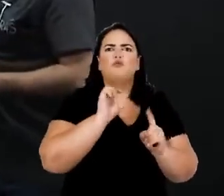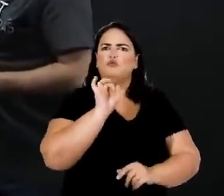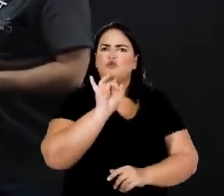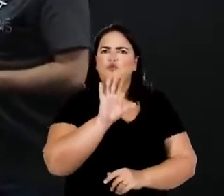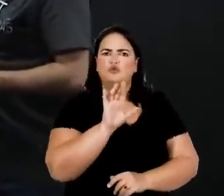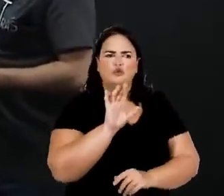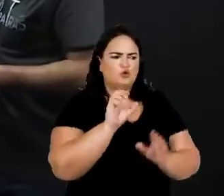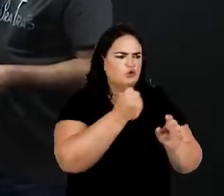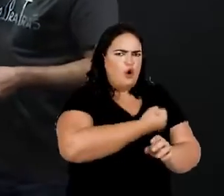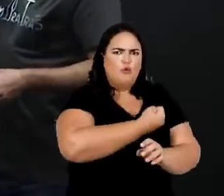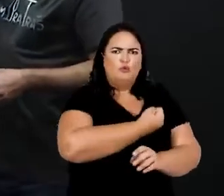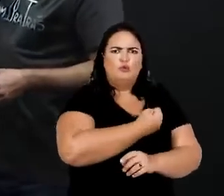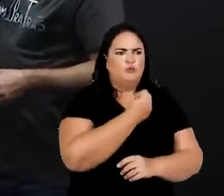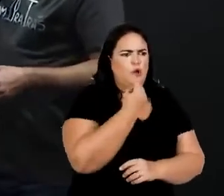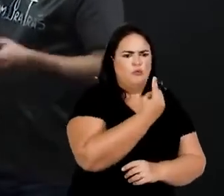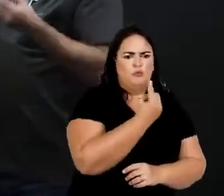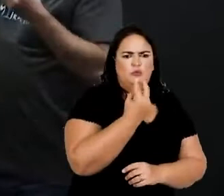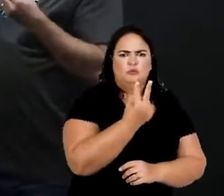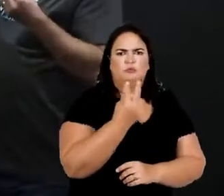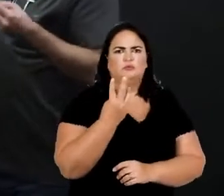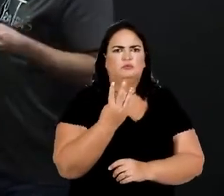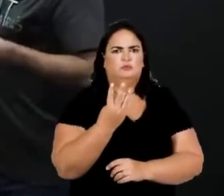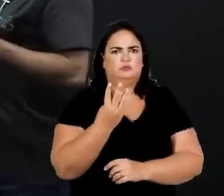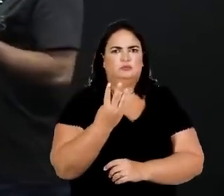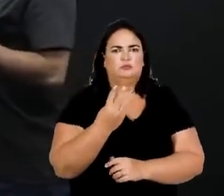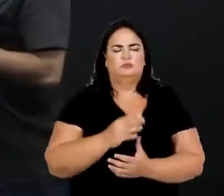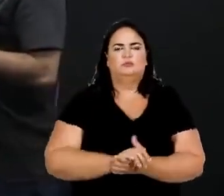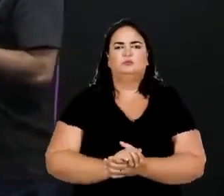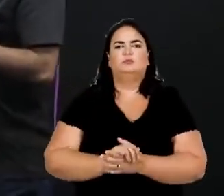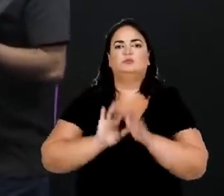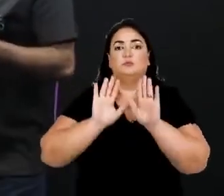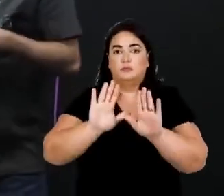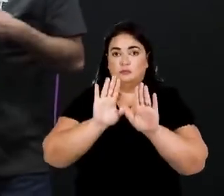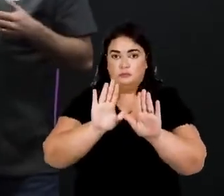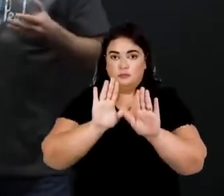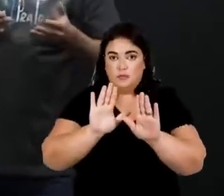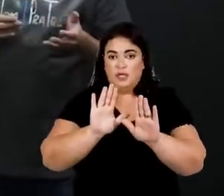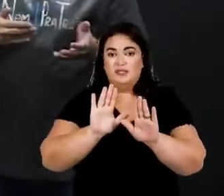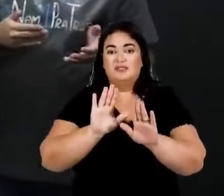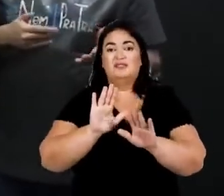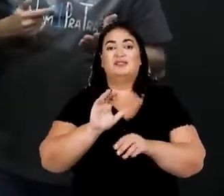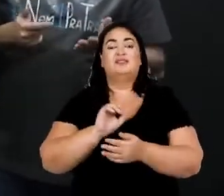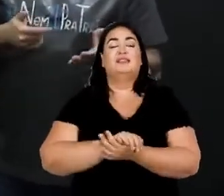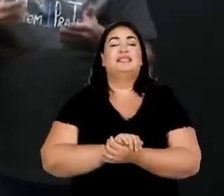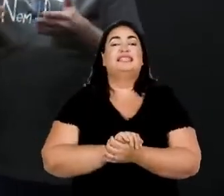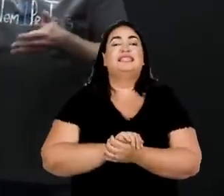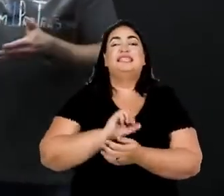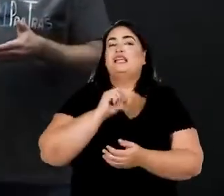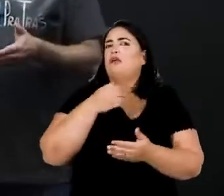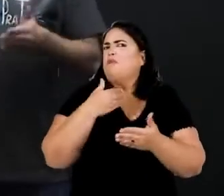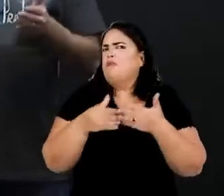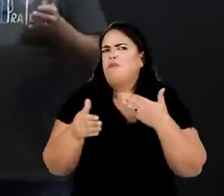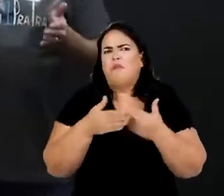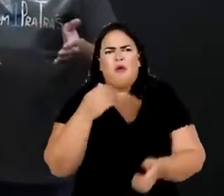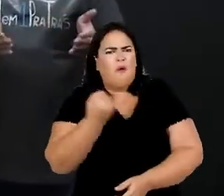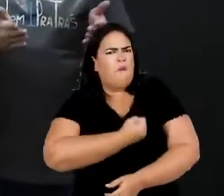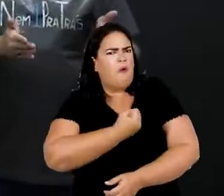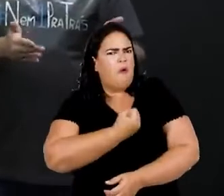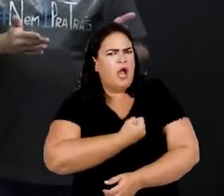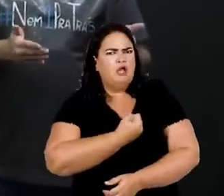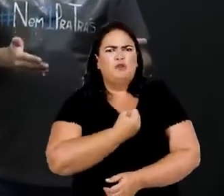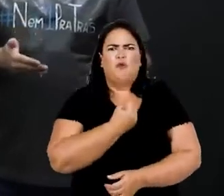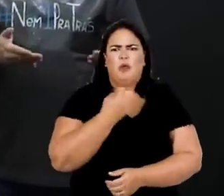por exemplo no conjunto eles não tem sinal mas saiba que embora Qualquer número ele não tenha sinal